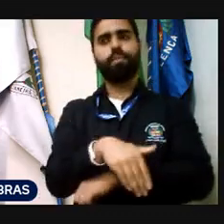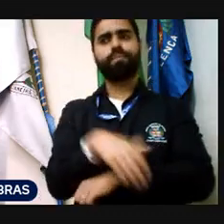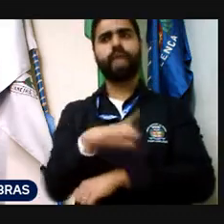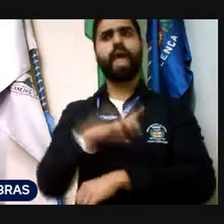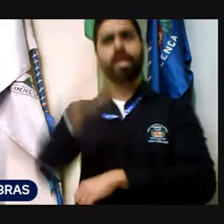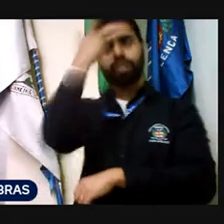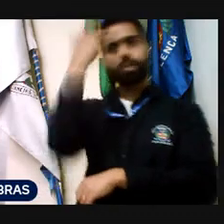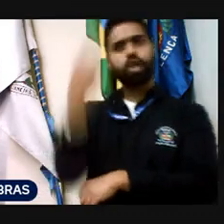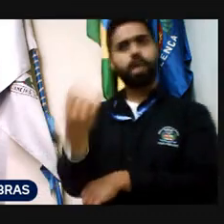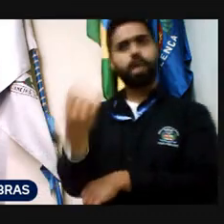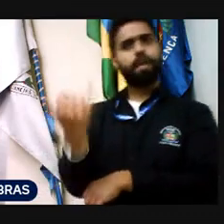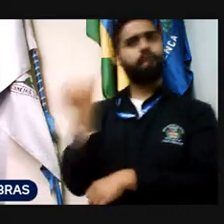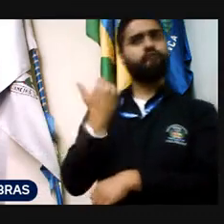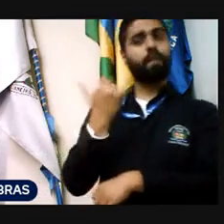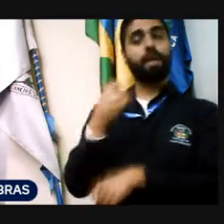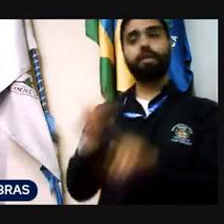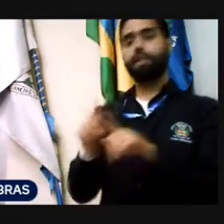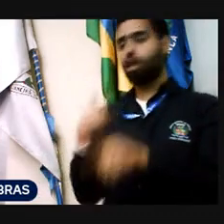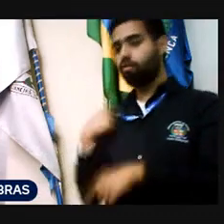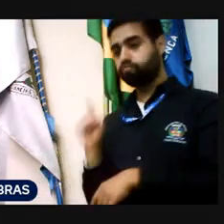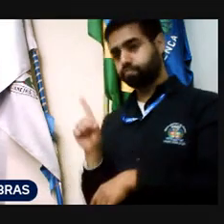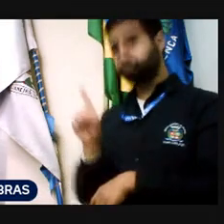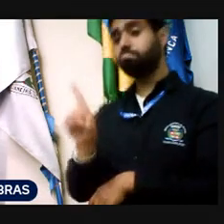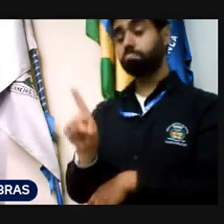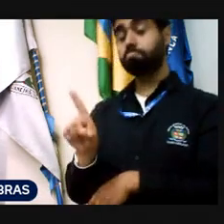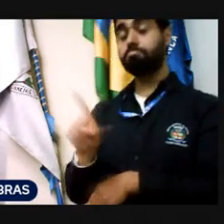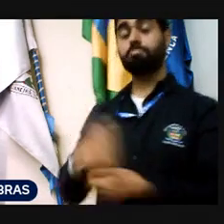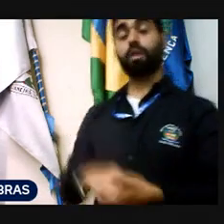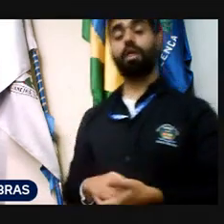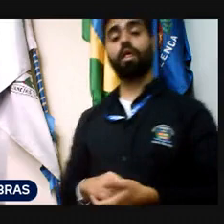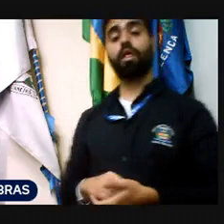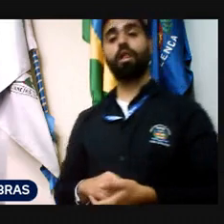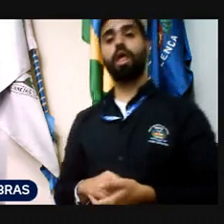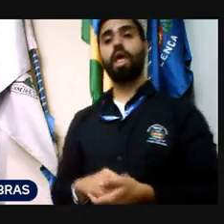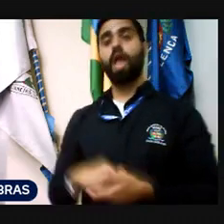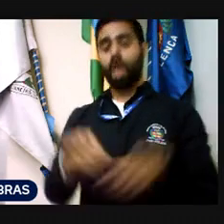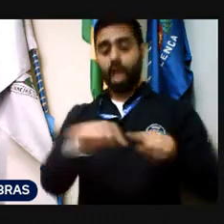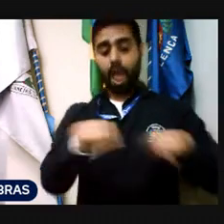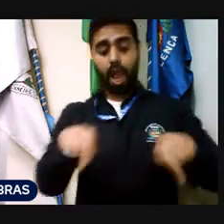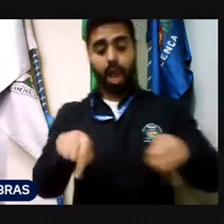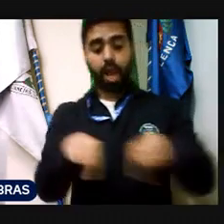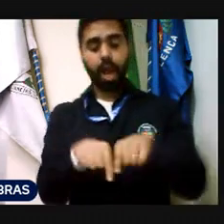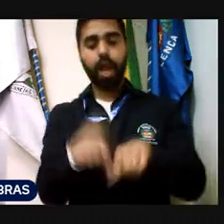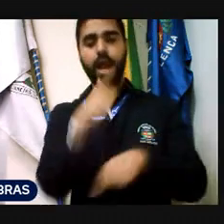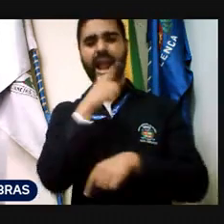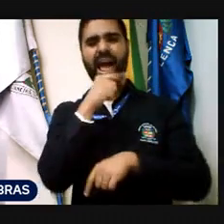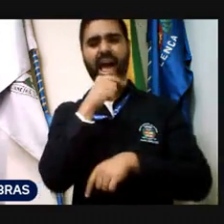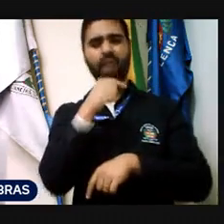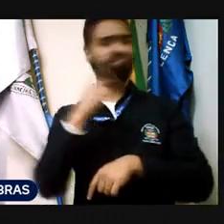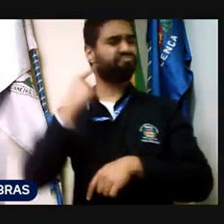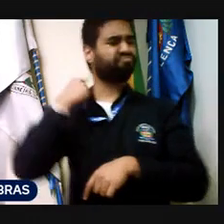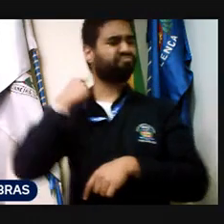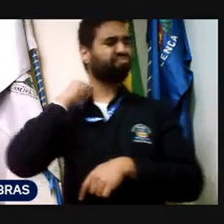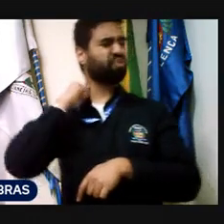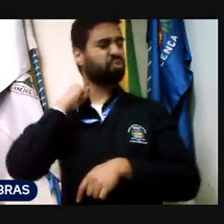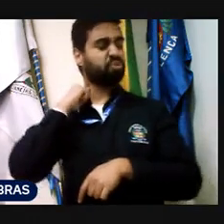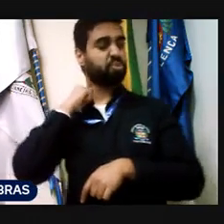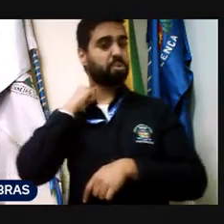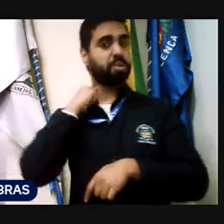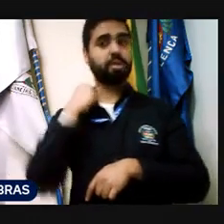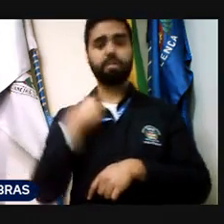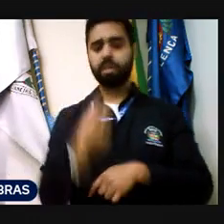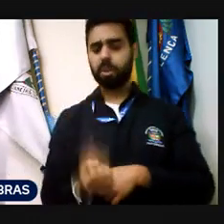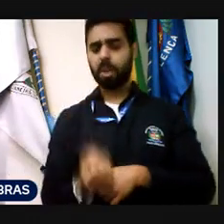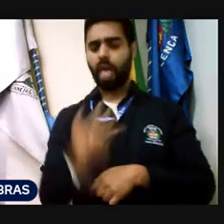dos moradores, e em visita realizada em loco por este edil, os bueiros da referida via supracitada estão sujos, exalam